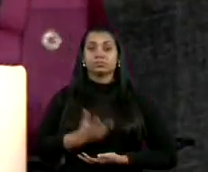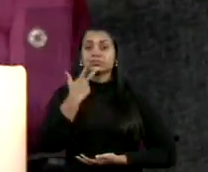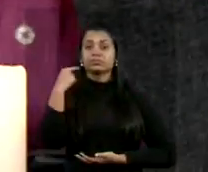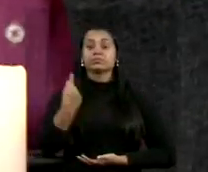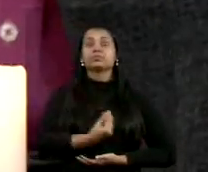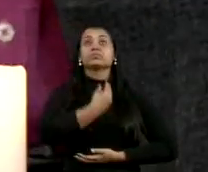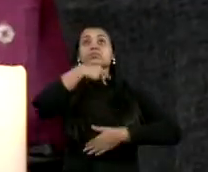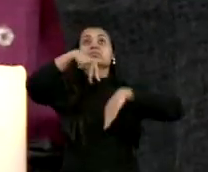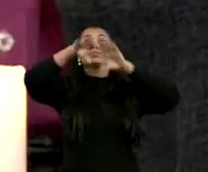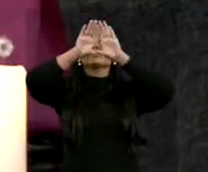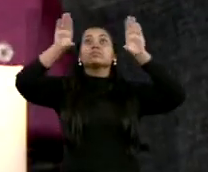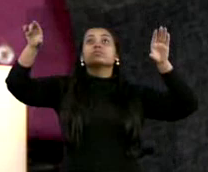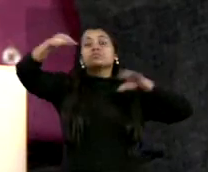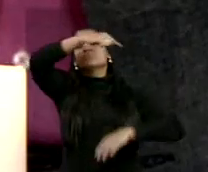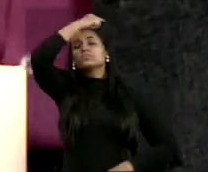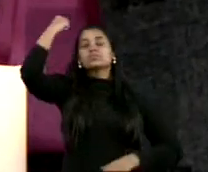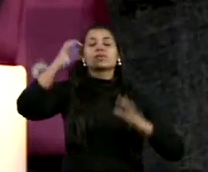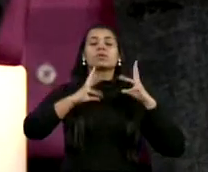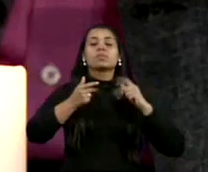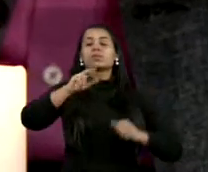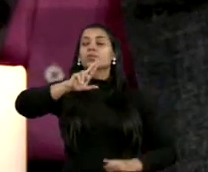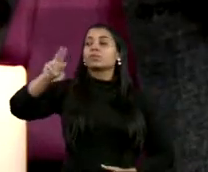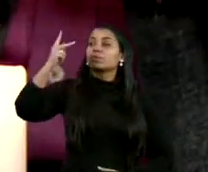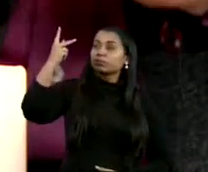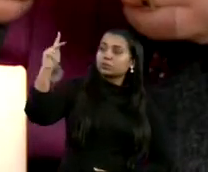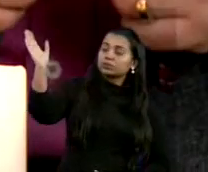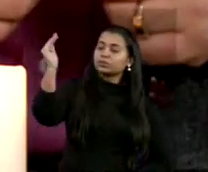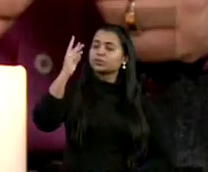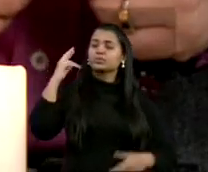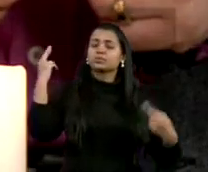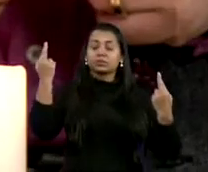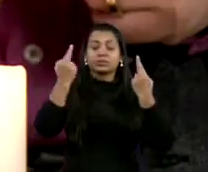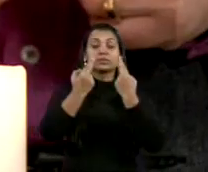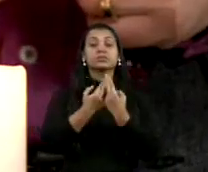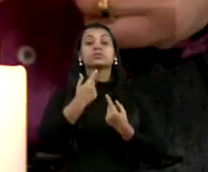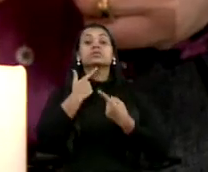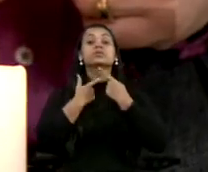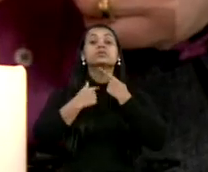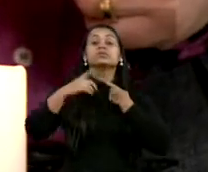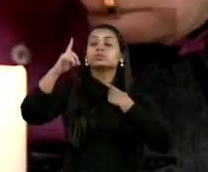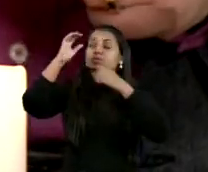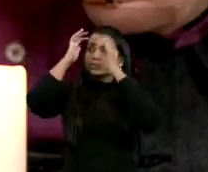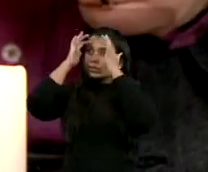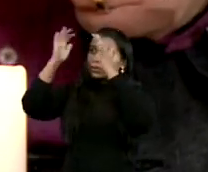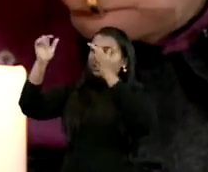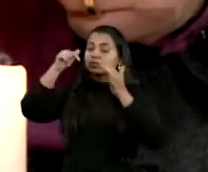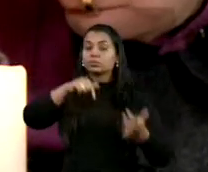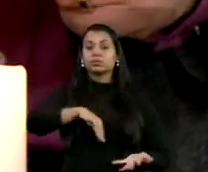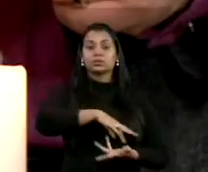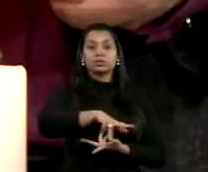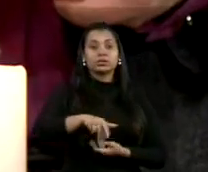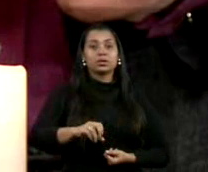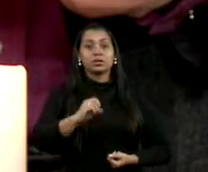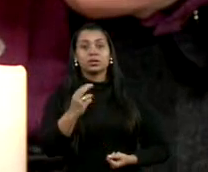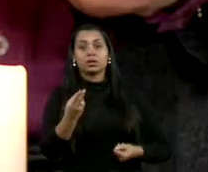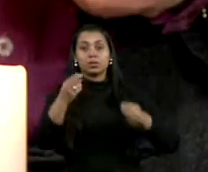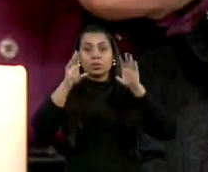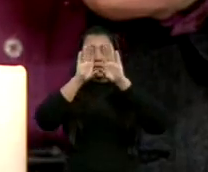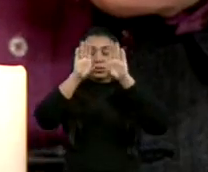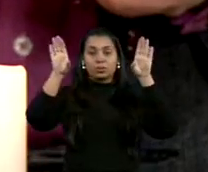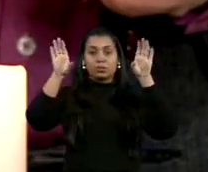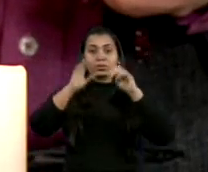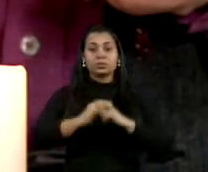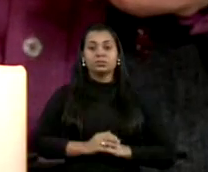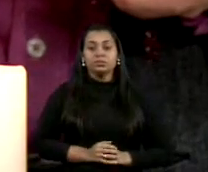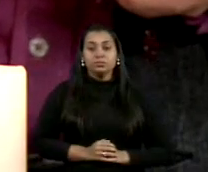Pai nosso que estais nos céus, santificado seja o vosso nome. Venha a nós o vosso reino, seja feita a vossa vontade,